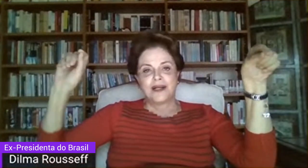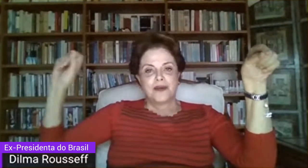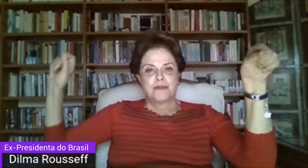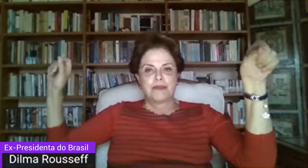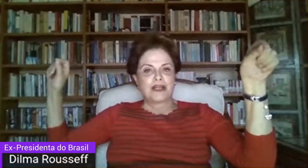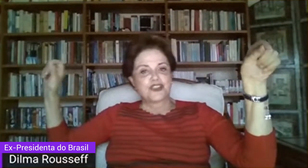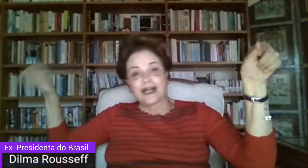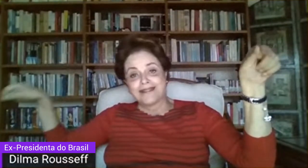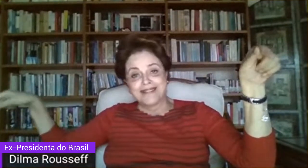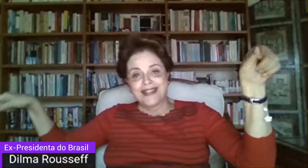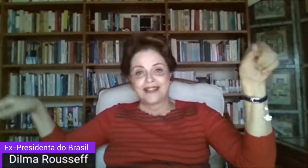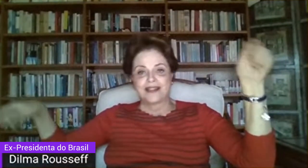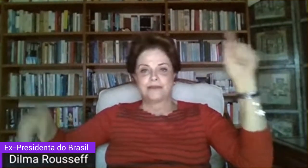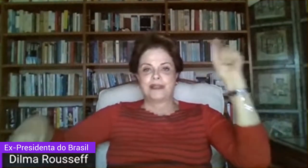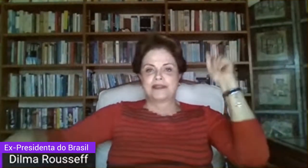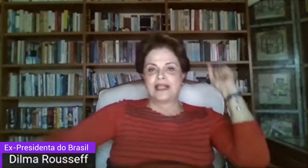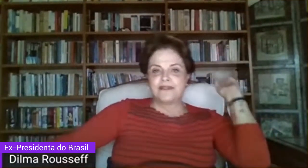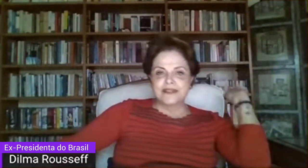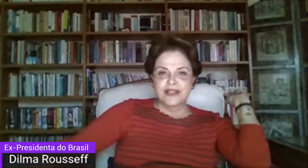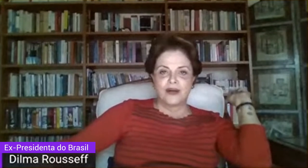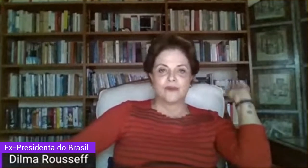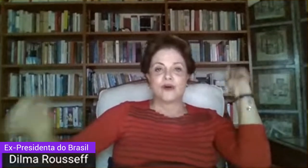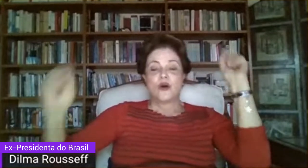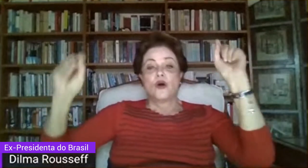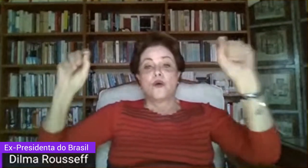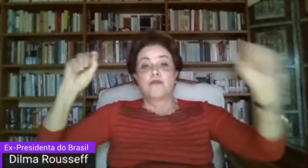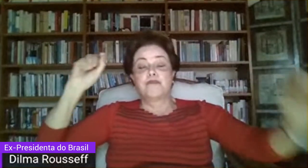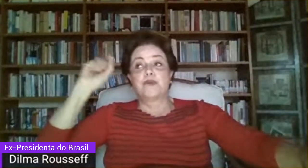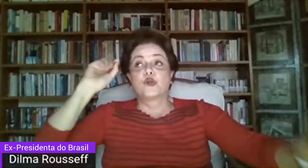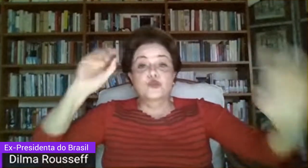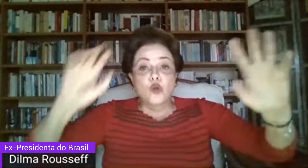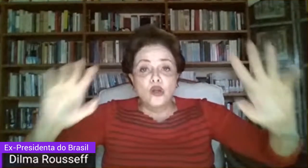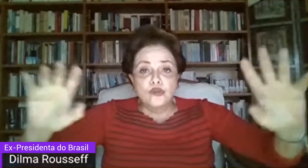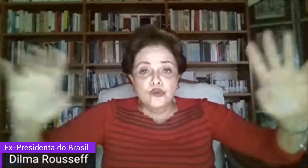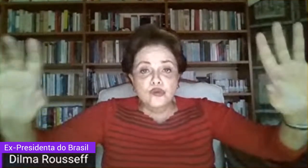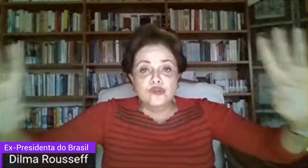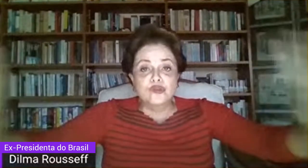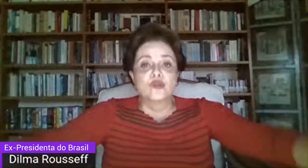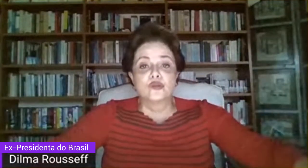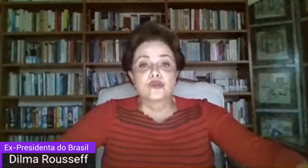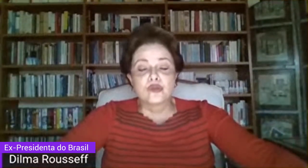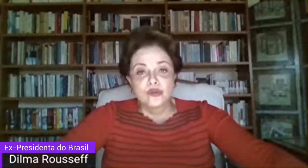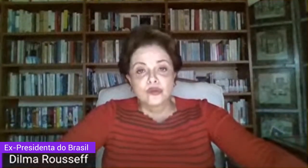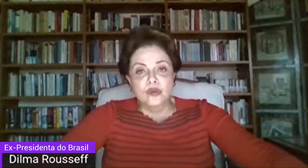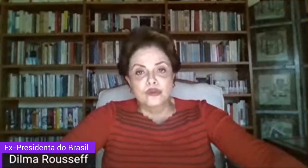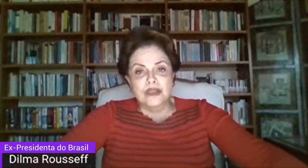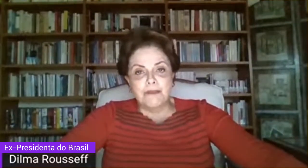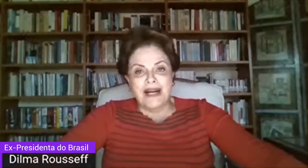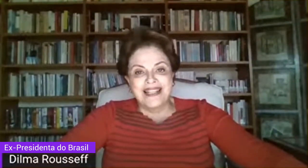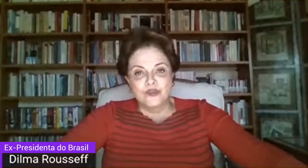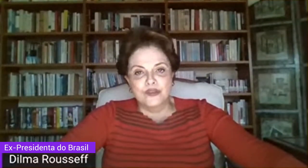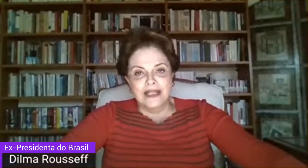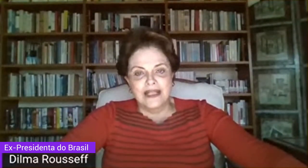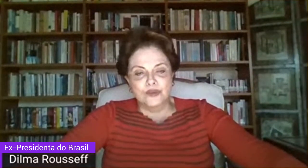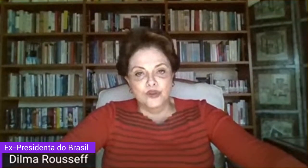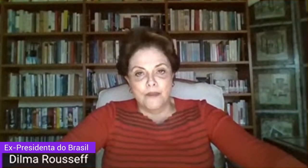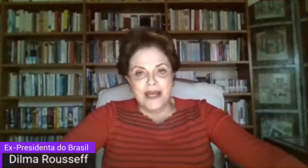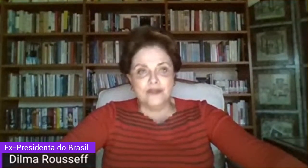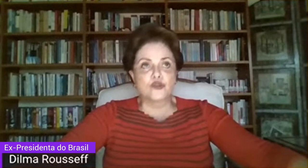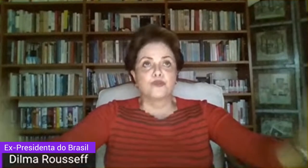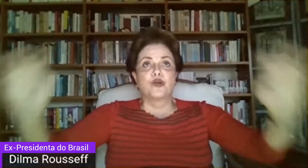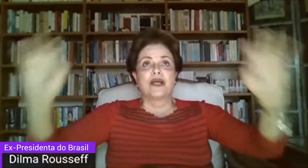pela pela pela geladeira pela televisão por todos os os